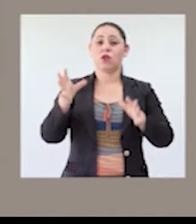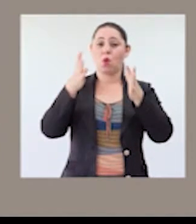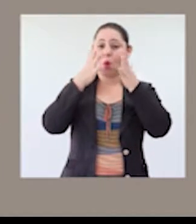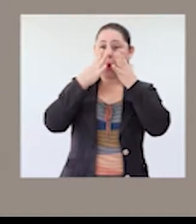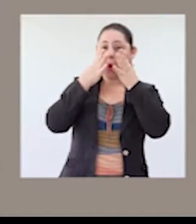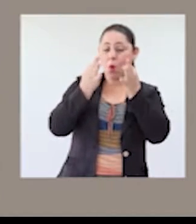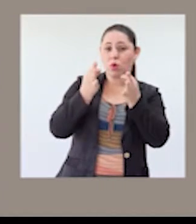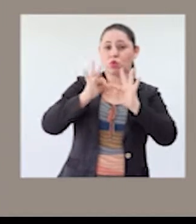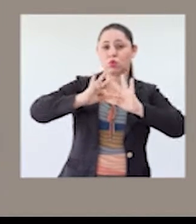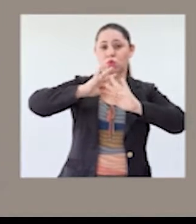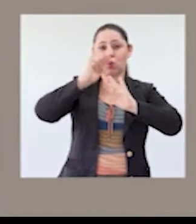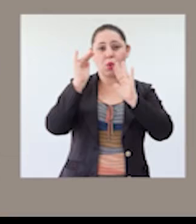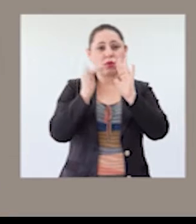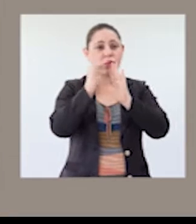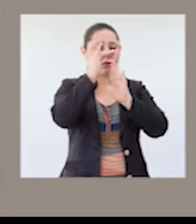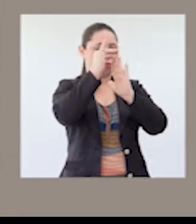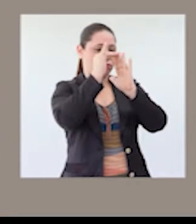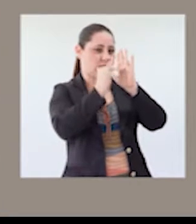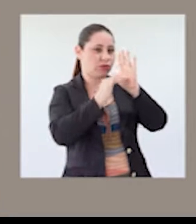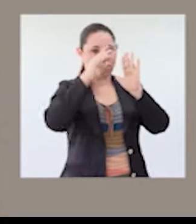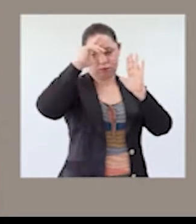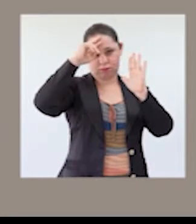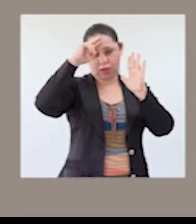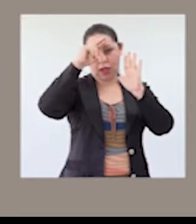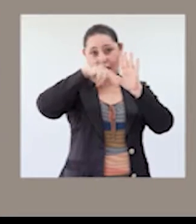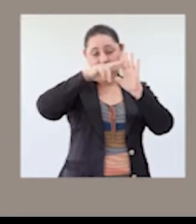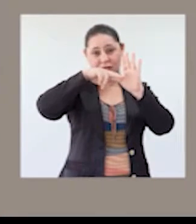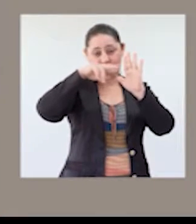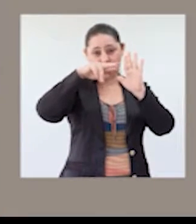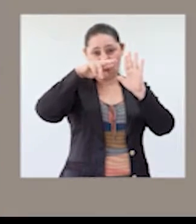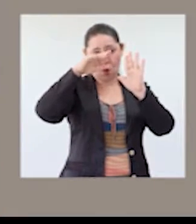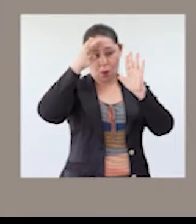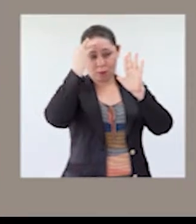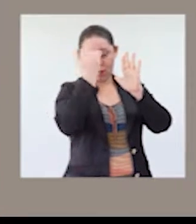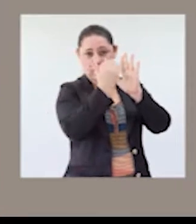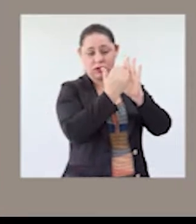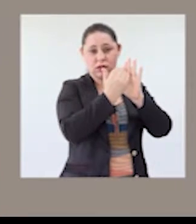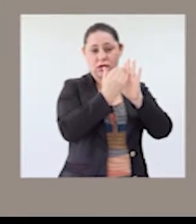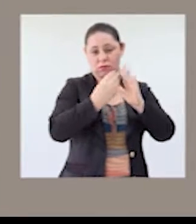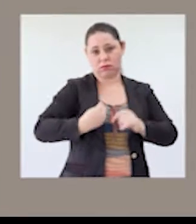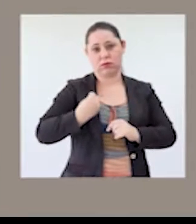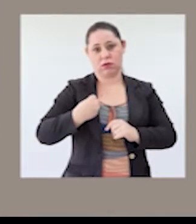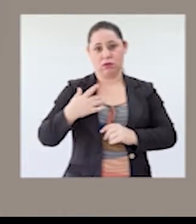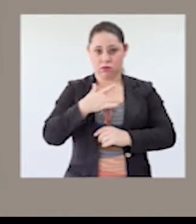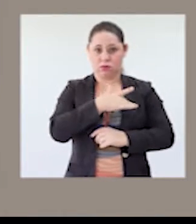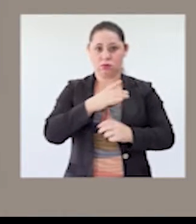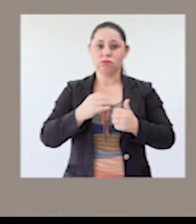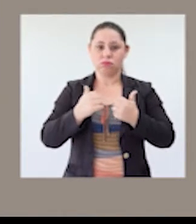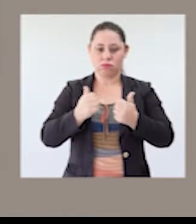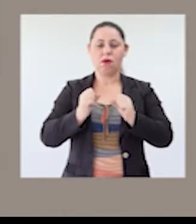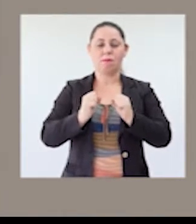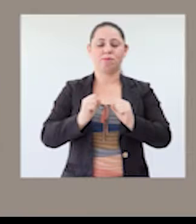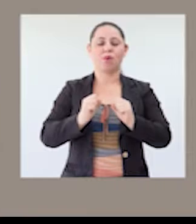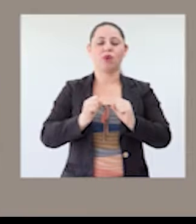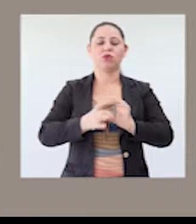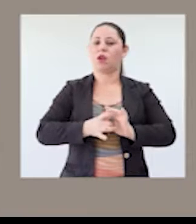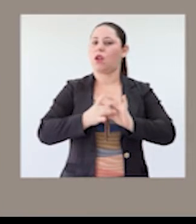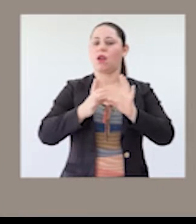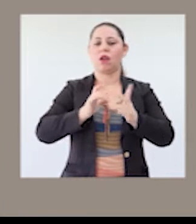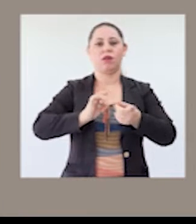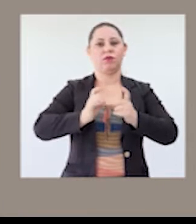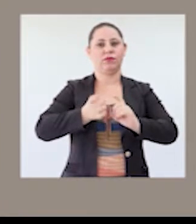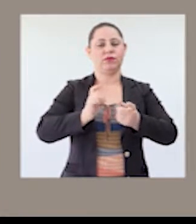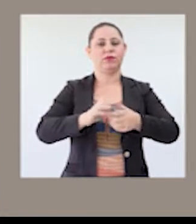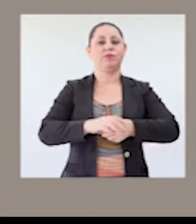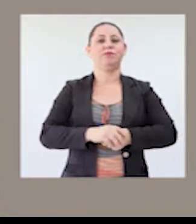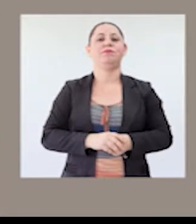Então, desde que observadas essas regras e que não comprometa a integridade, a saúde dos participantes, é sim admitida a